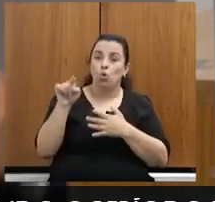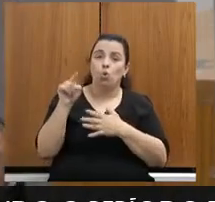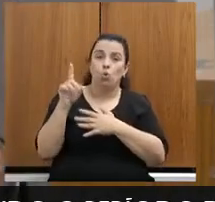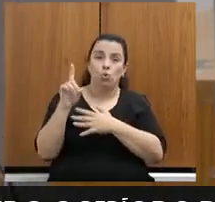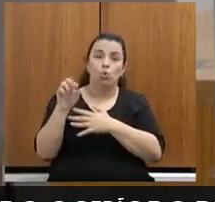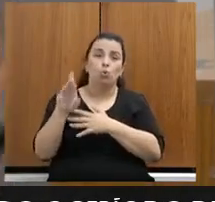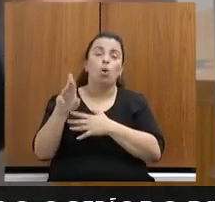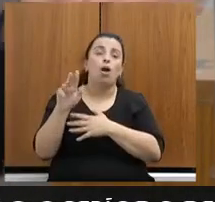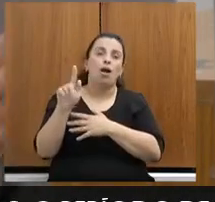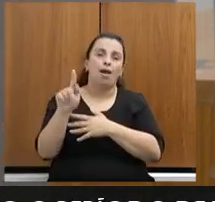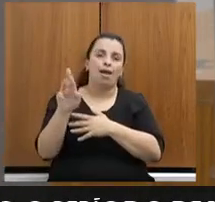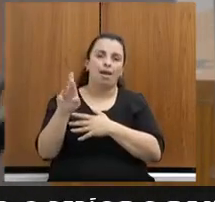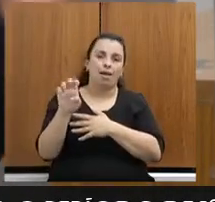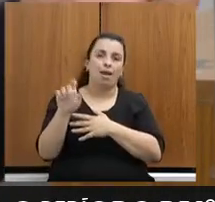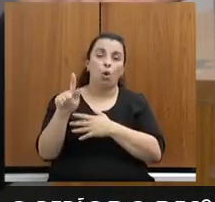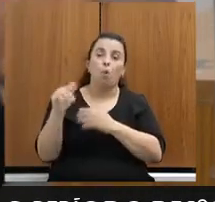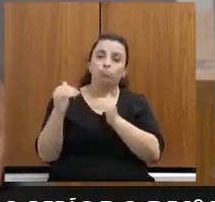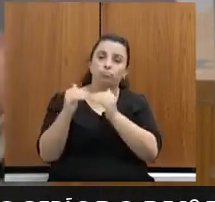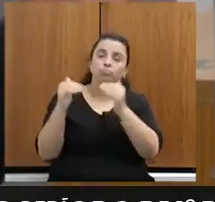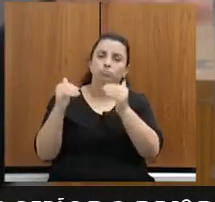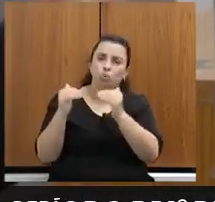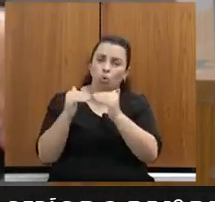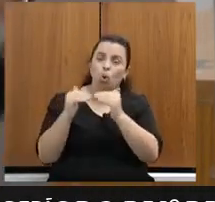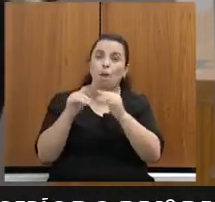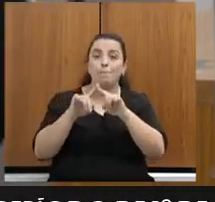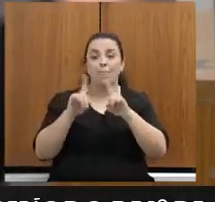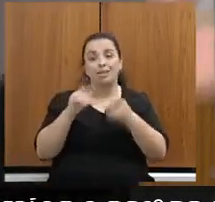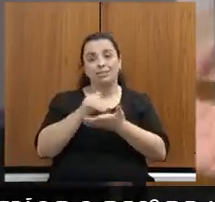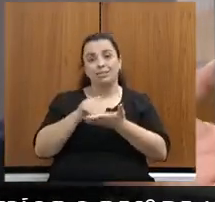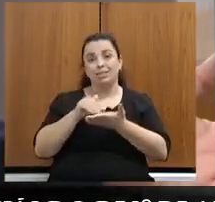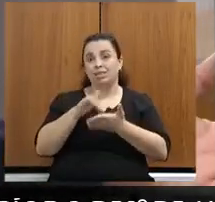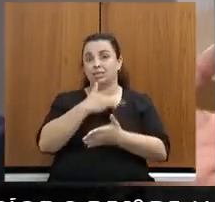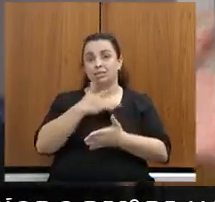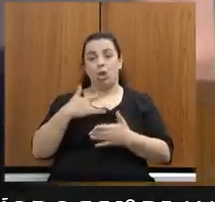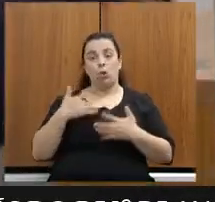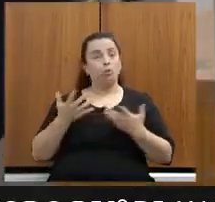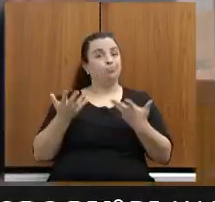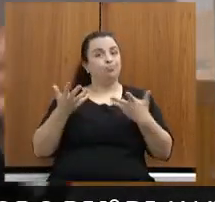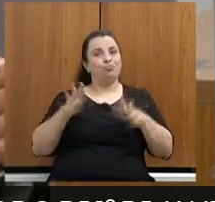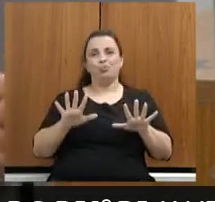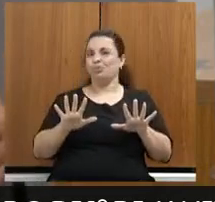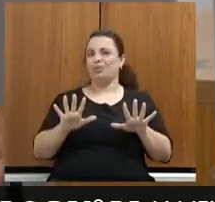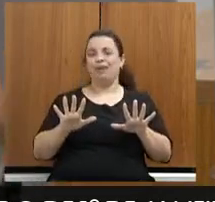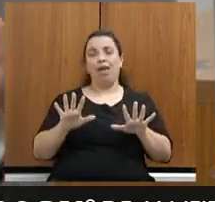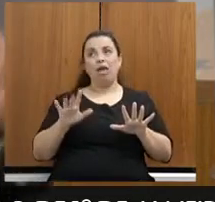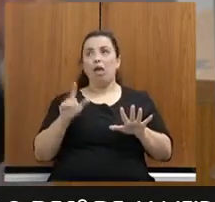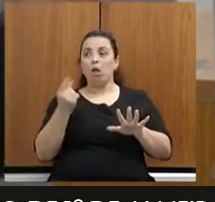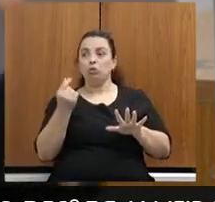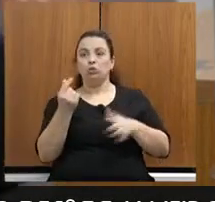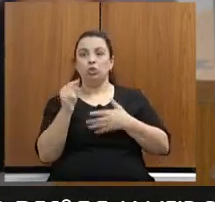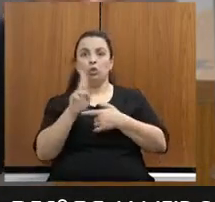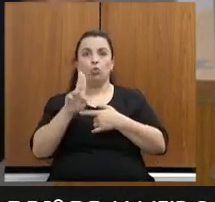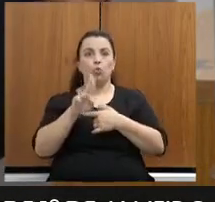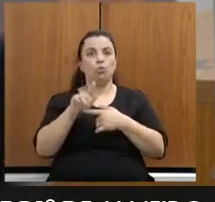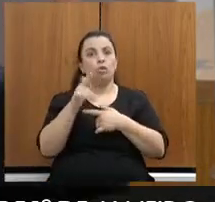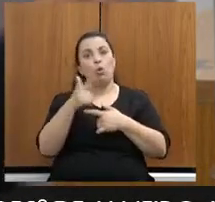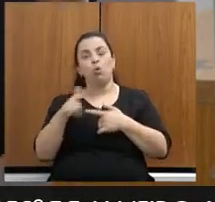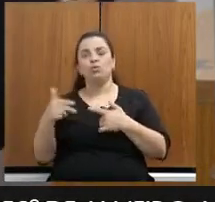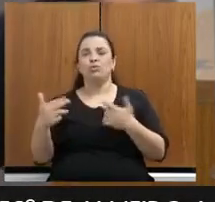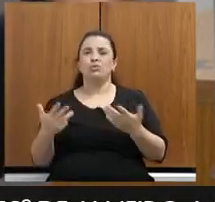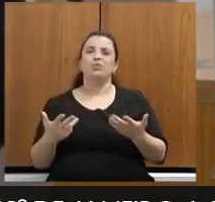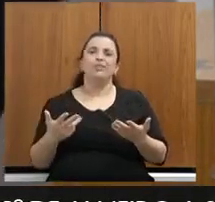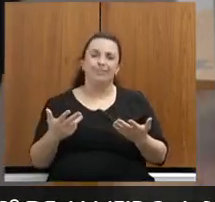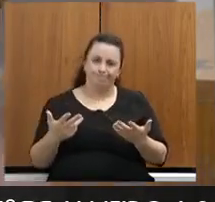porém a secretaria de saúde parece que quer outras destinações do que aquela que é para